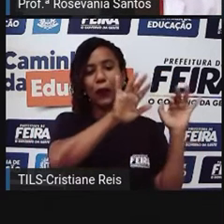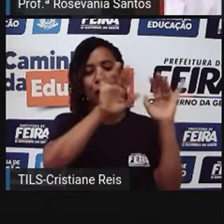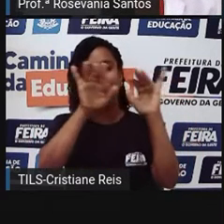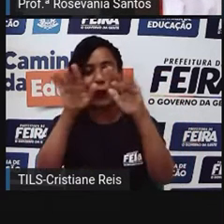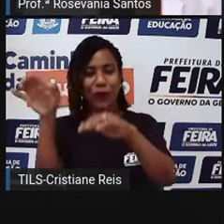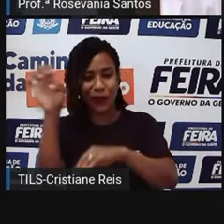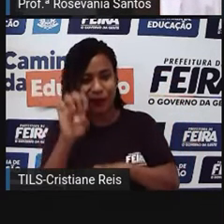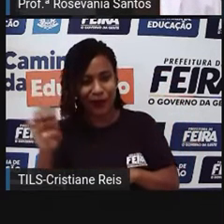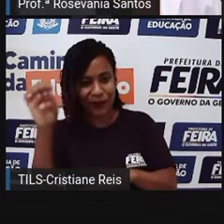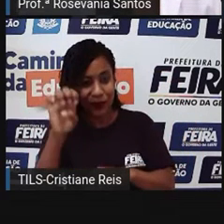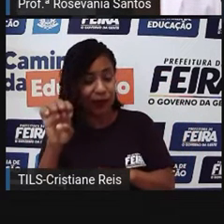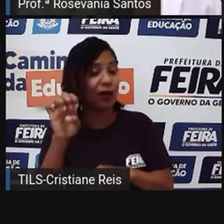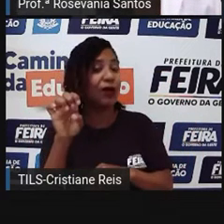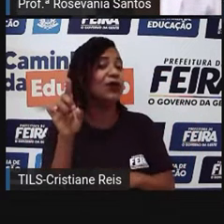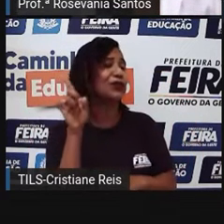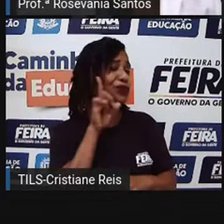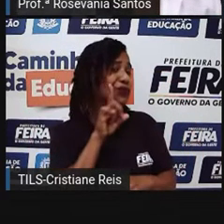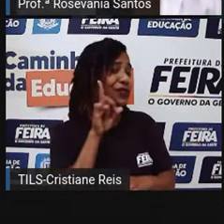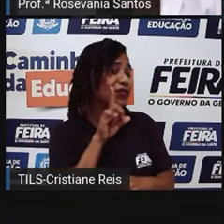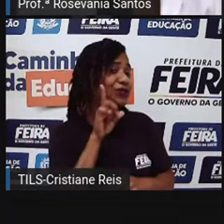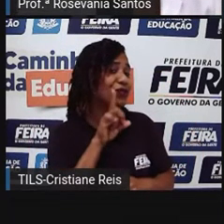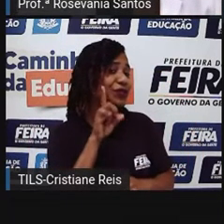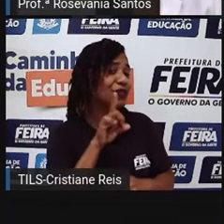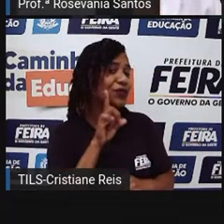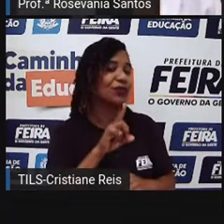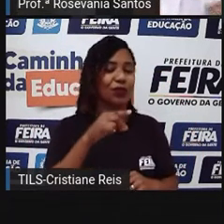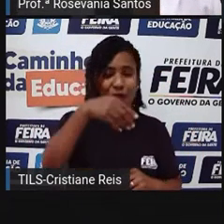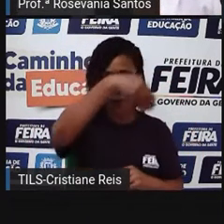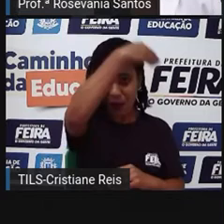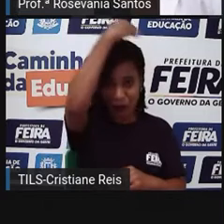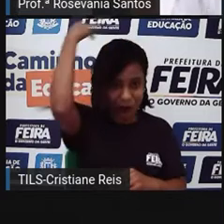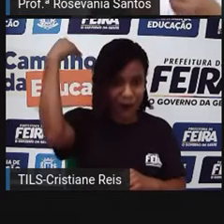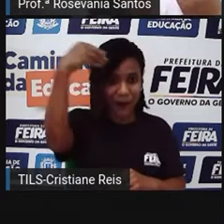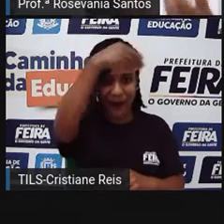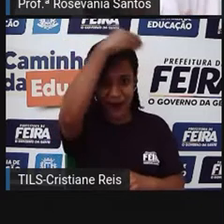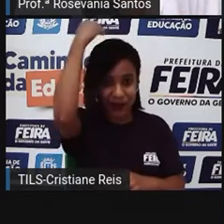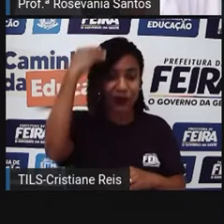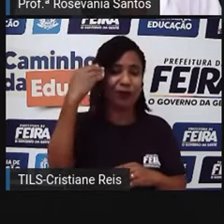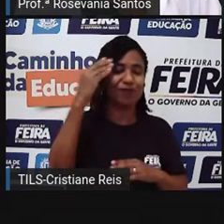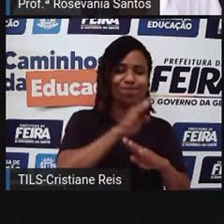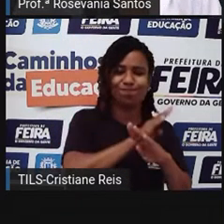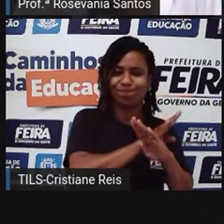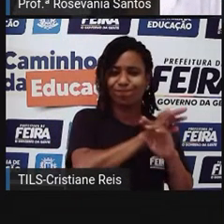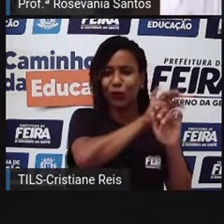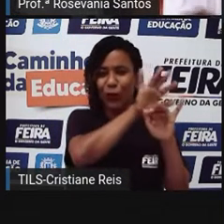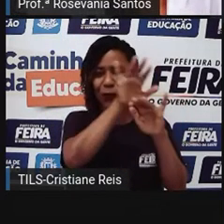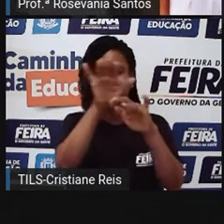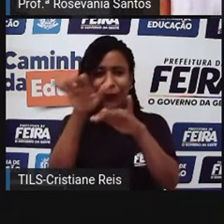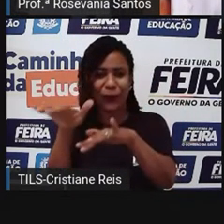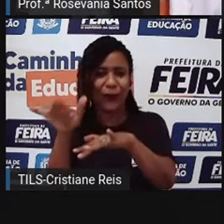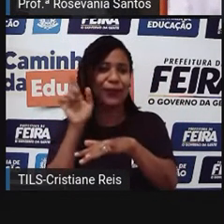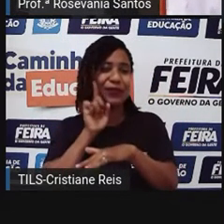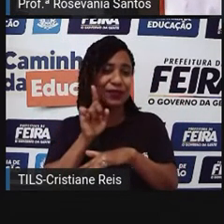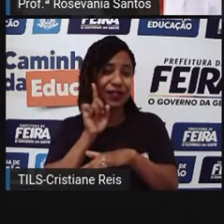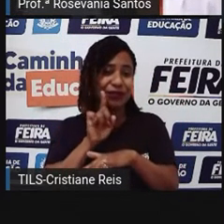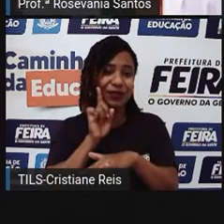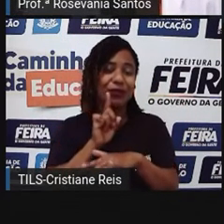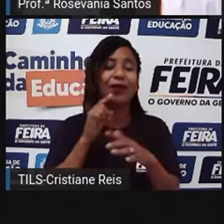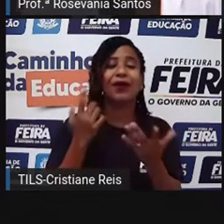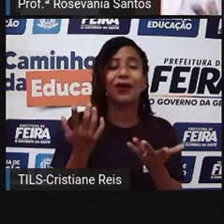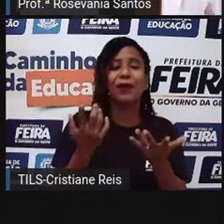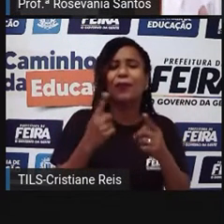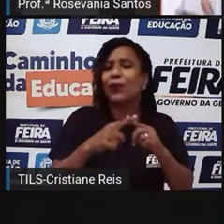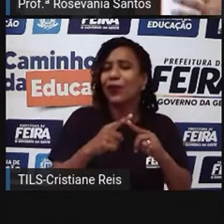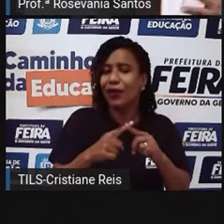entrar através do México. Esse processo de migração, né, de você ir buscar melhores condições de vida em outros países, né,